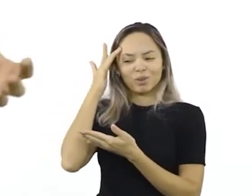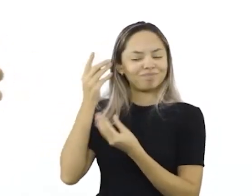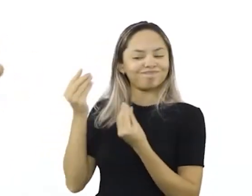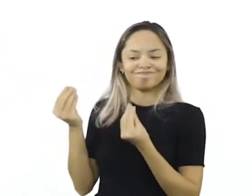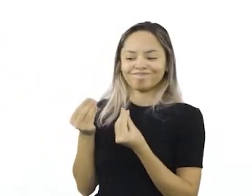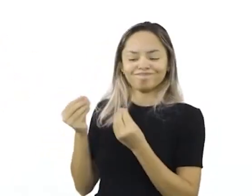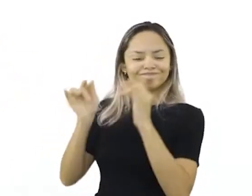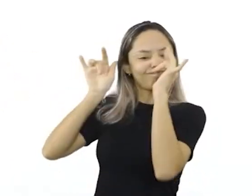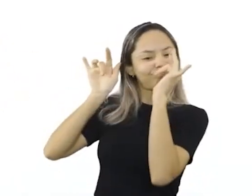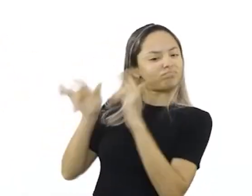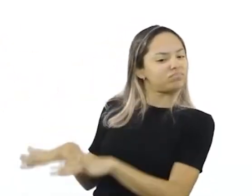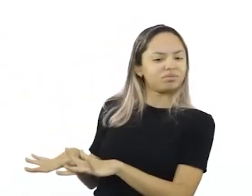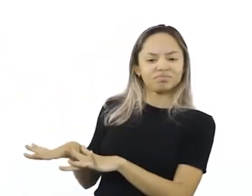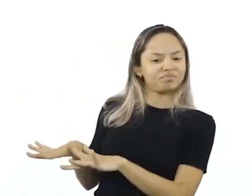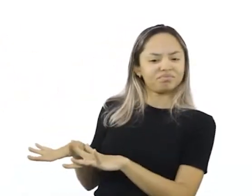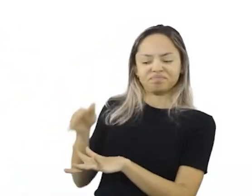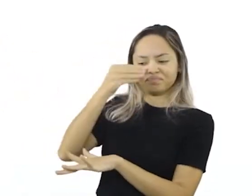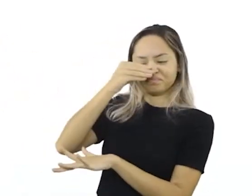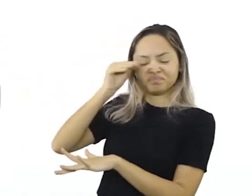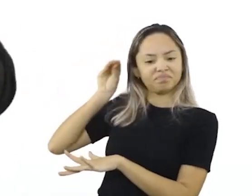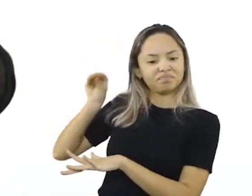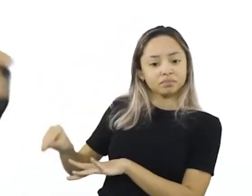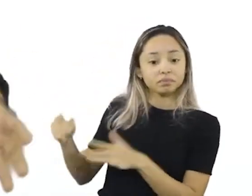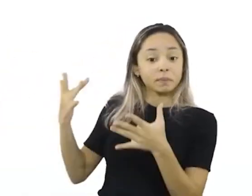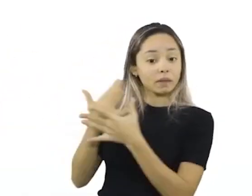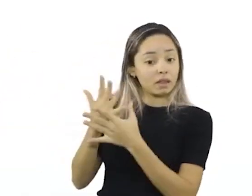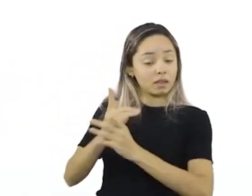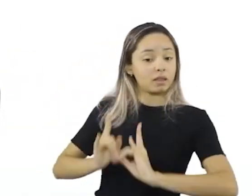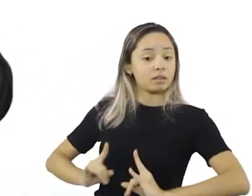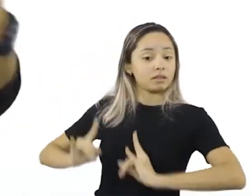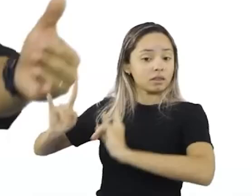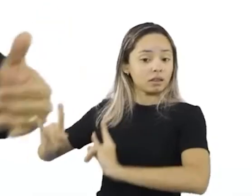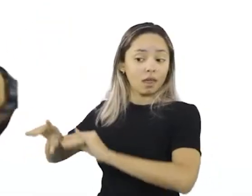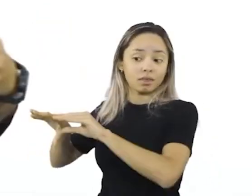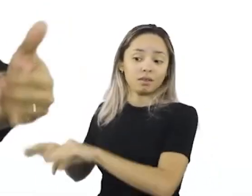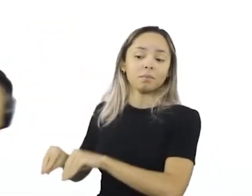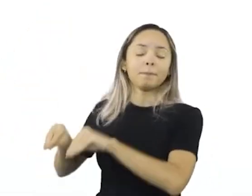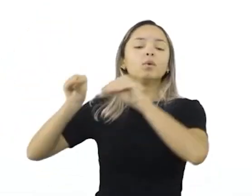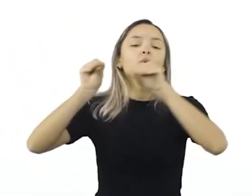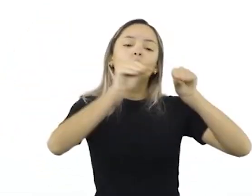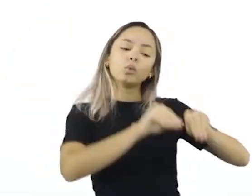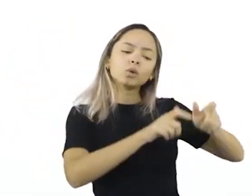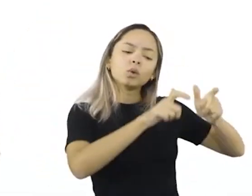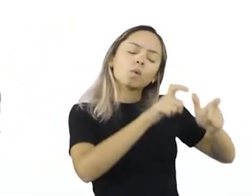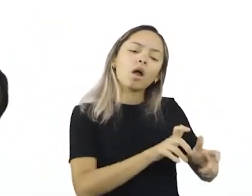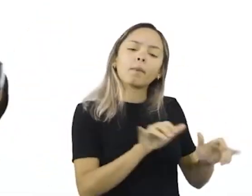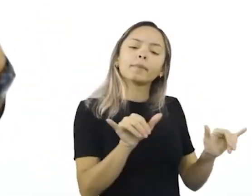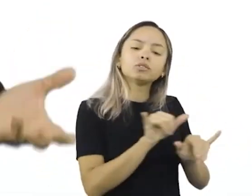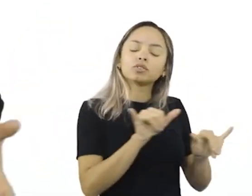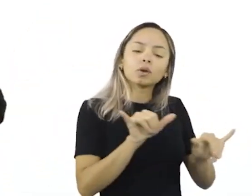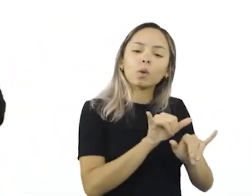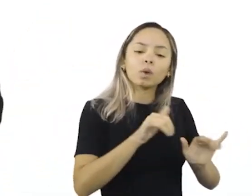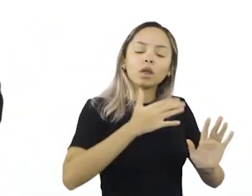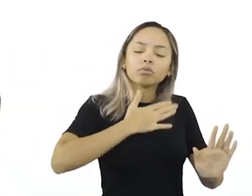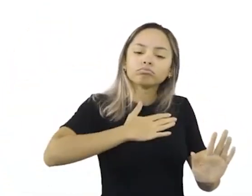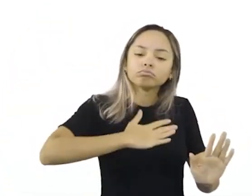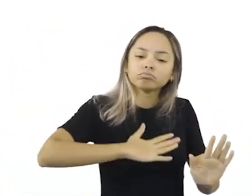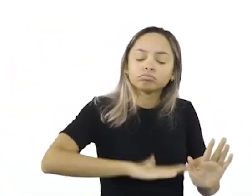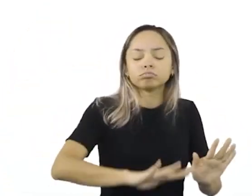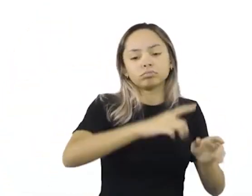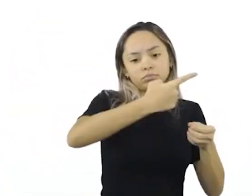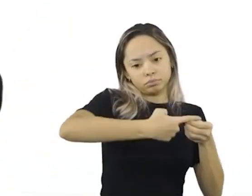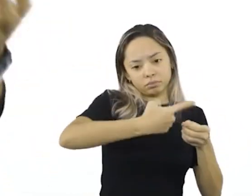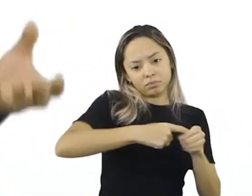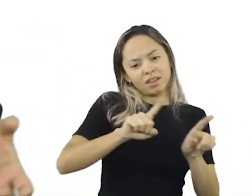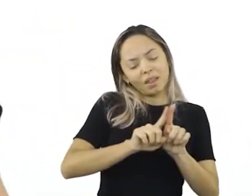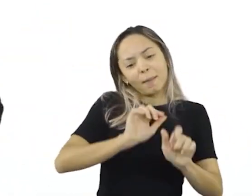muitas pessoas deixem a grande cidade e passem a buscar um lugar mais tranquilo, uma zona rural. Sem falar